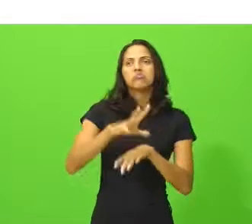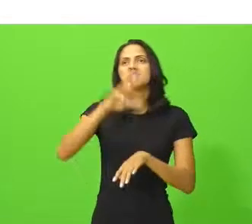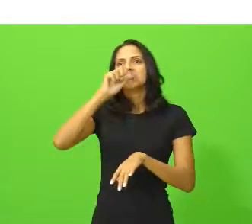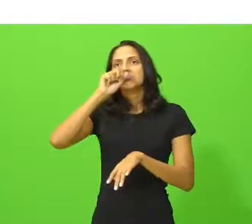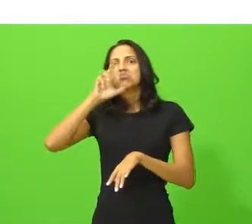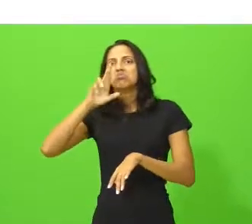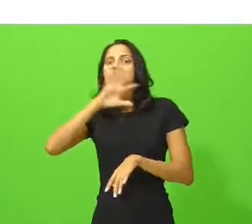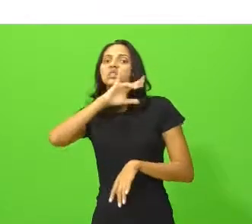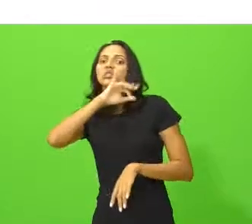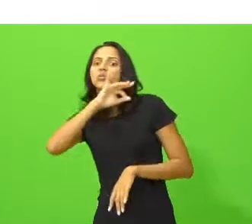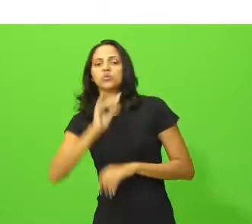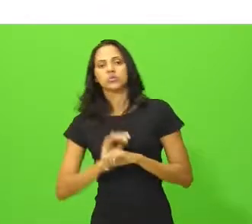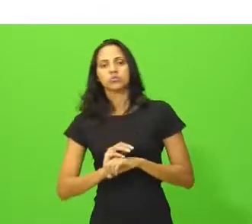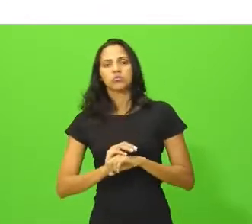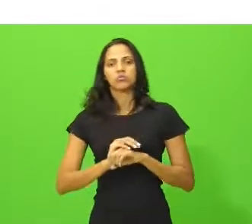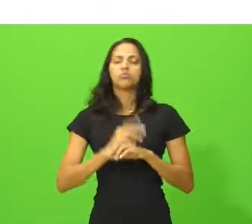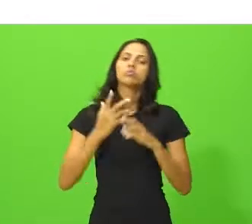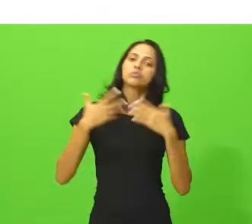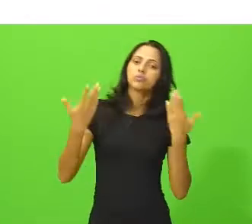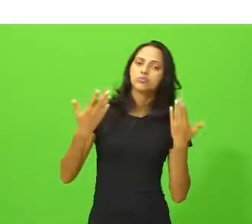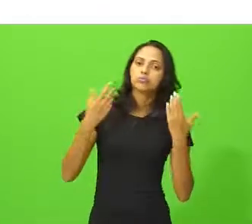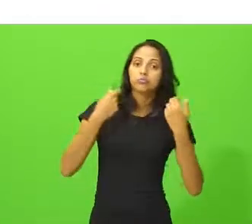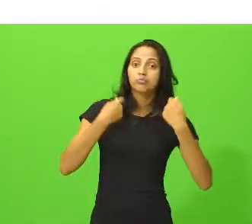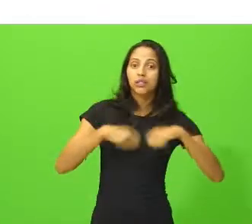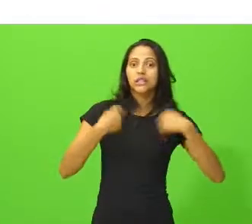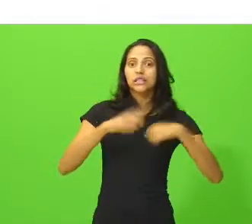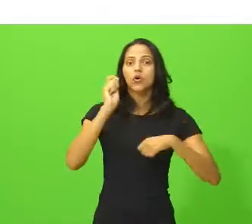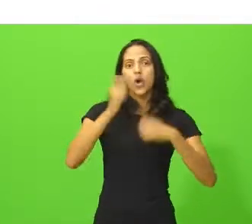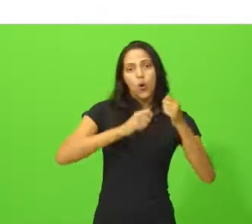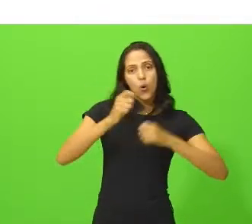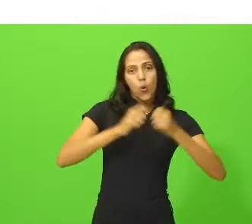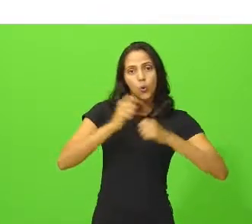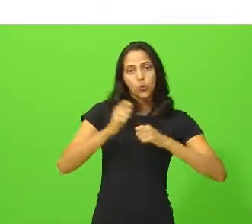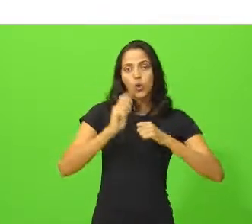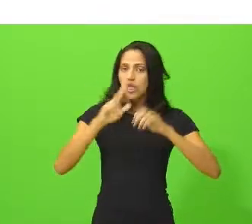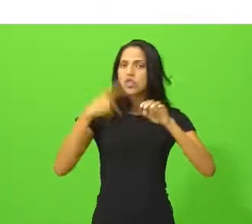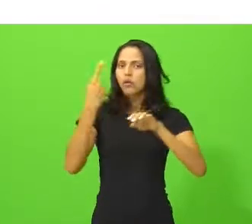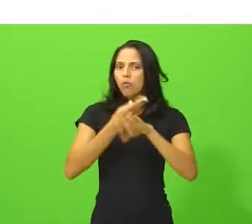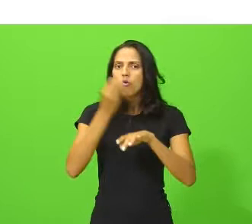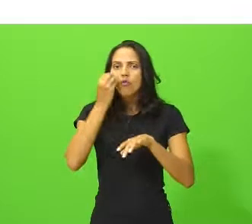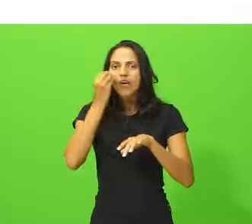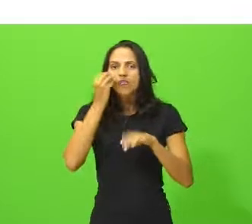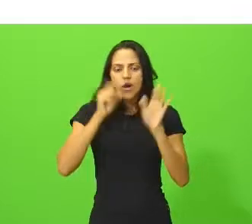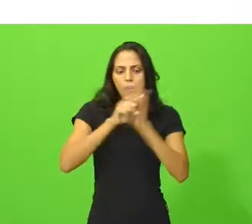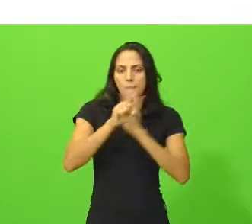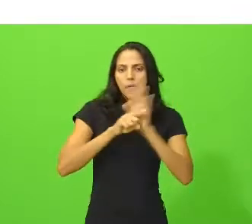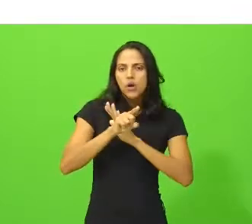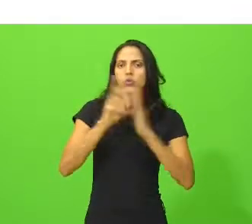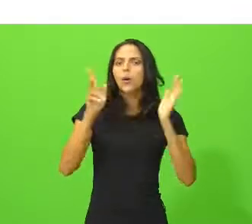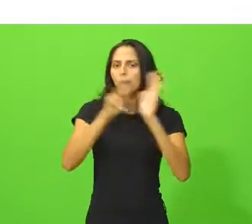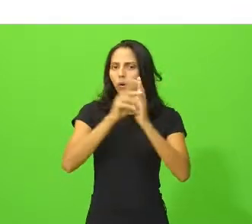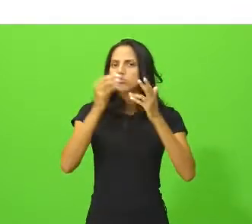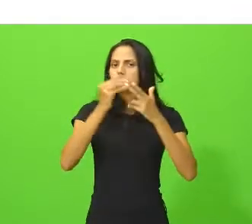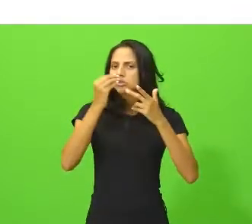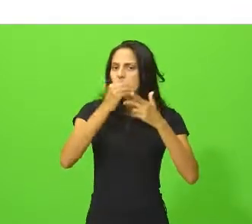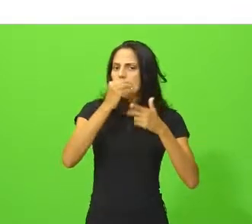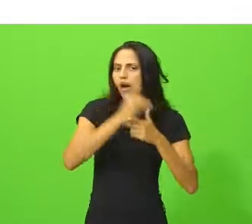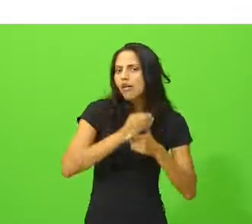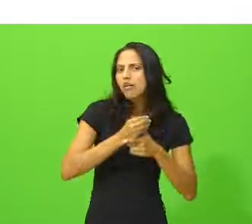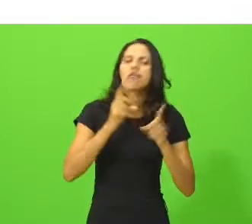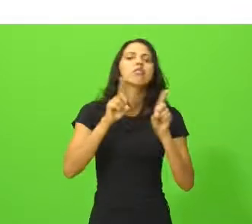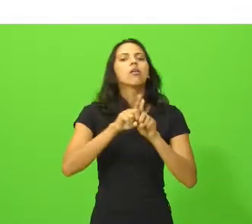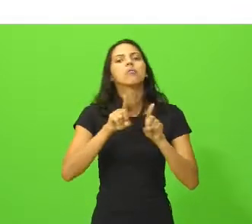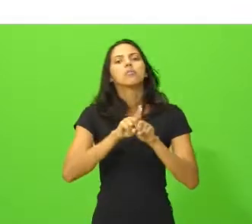né? Inclusive nós vamos ter nas questões para o Enem daqui a pouco, uma questão sobre a poluição a partir